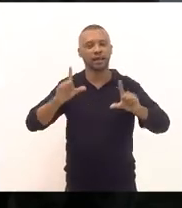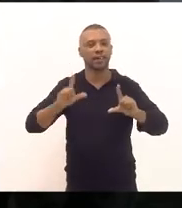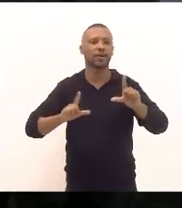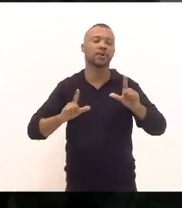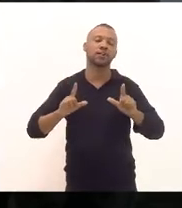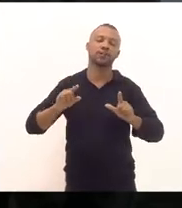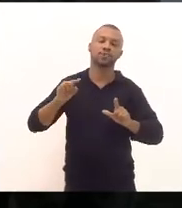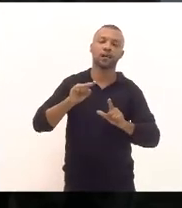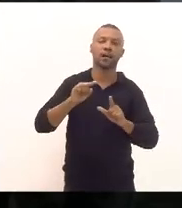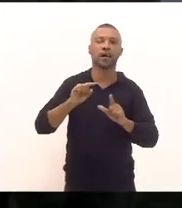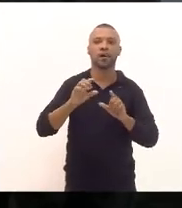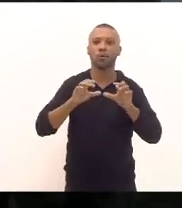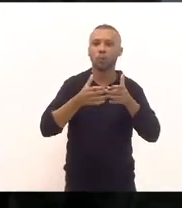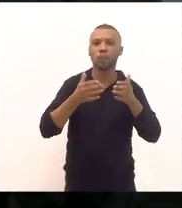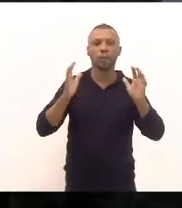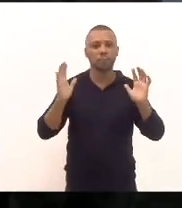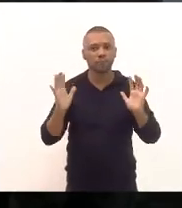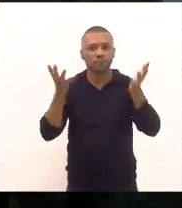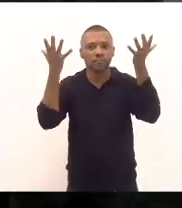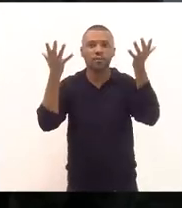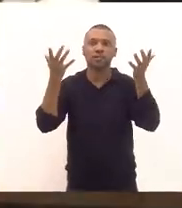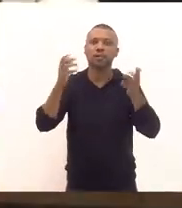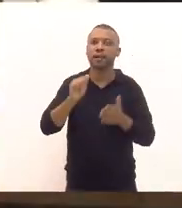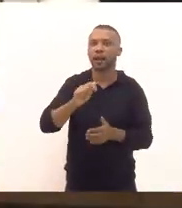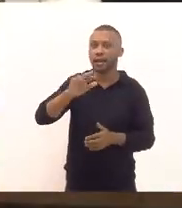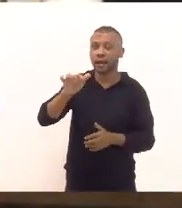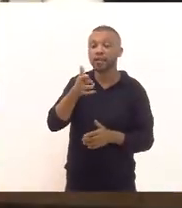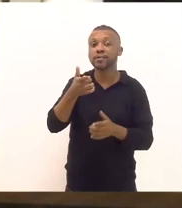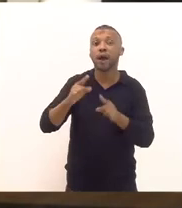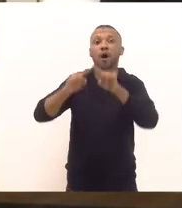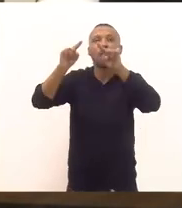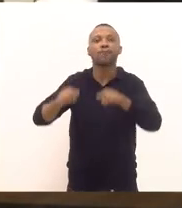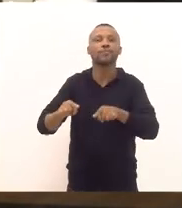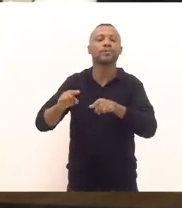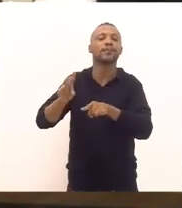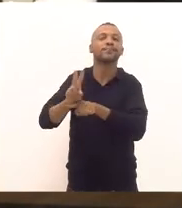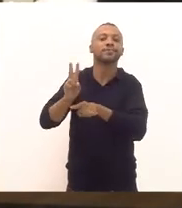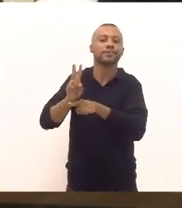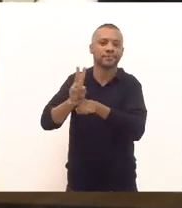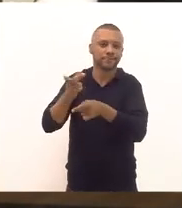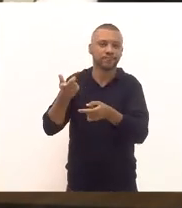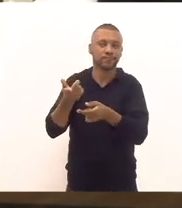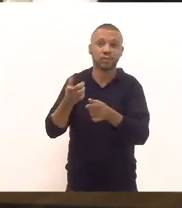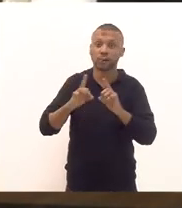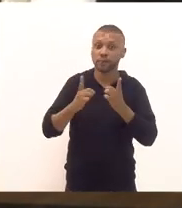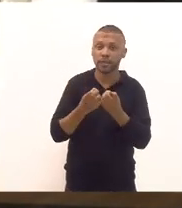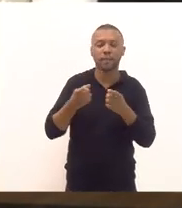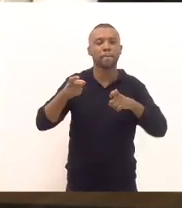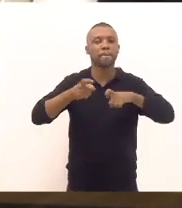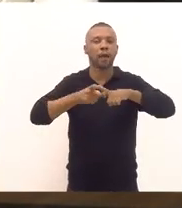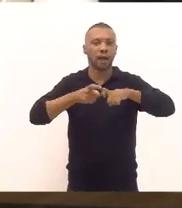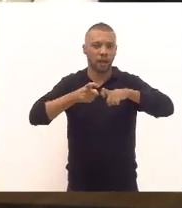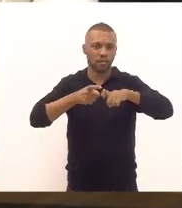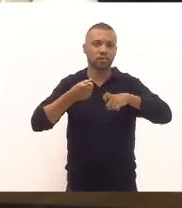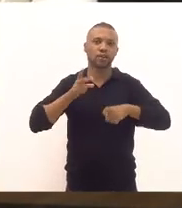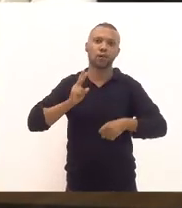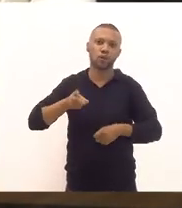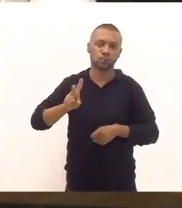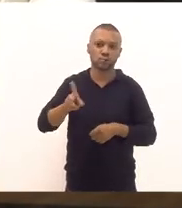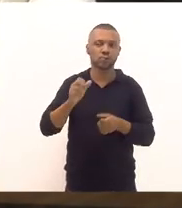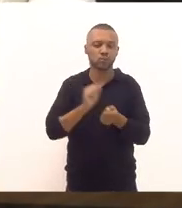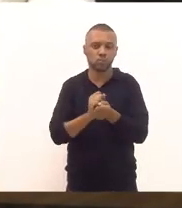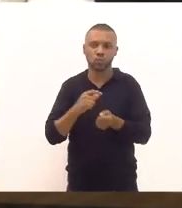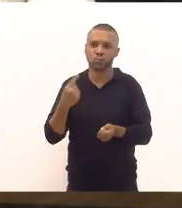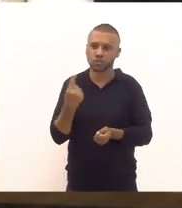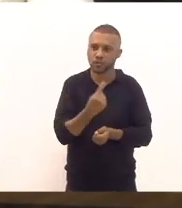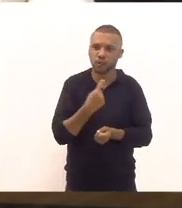cerimonial da alerj aos seguranças da casa ao departamento médico que continua aqui